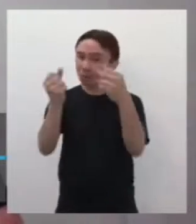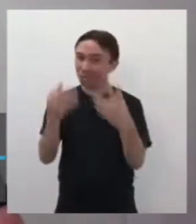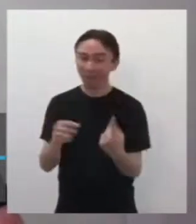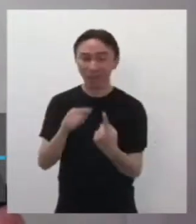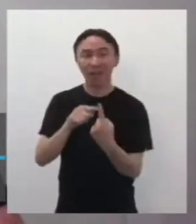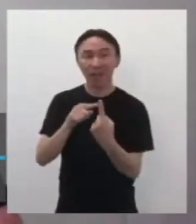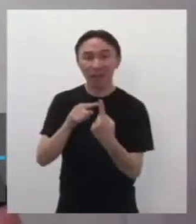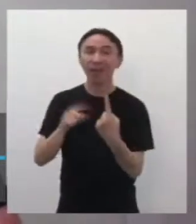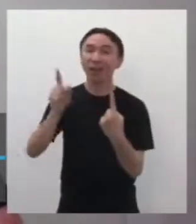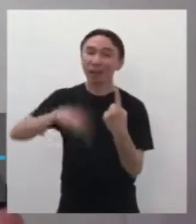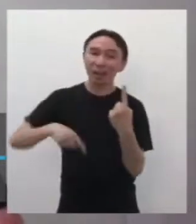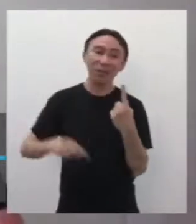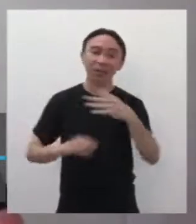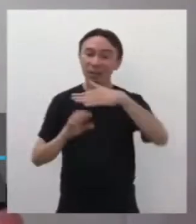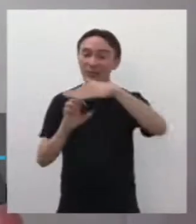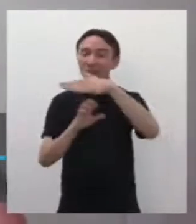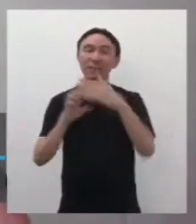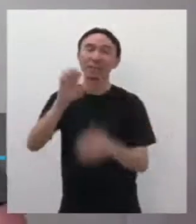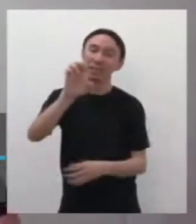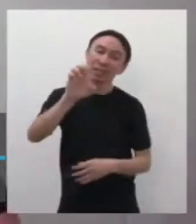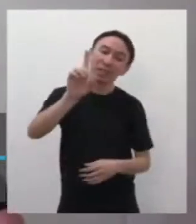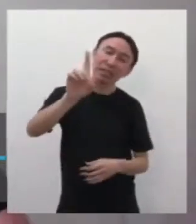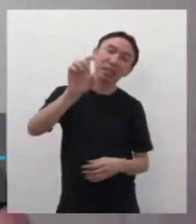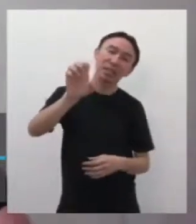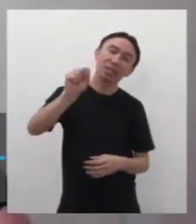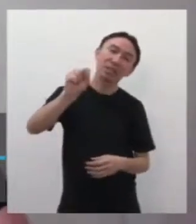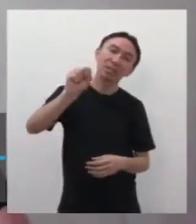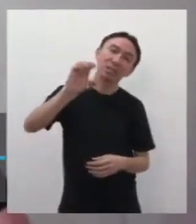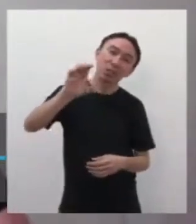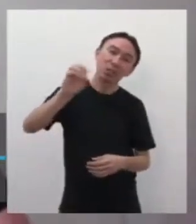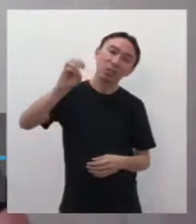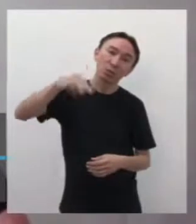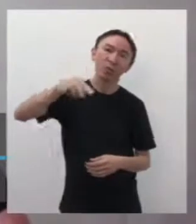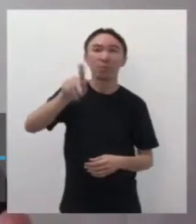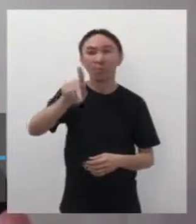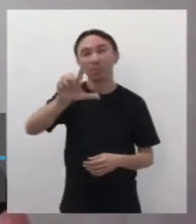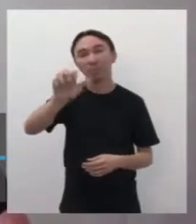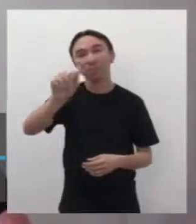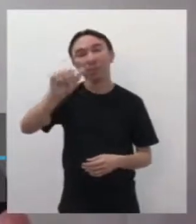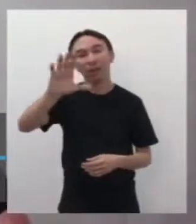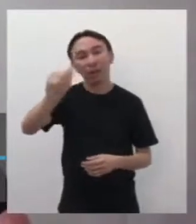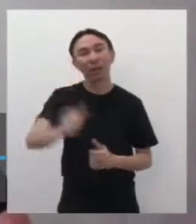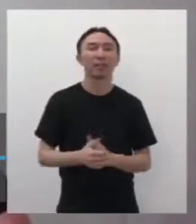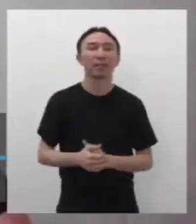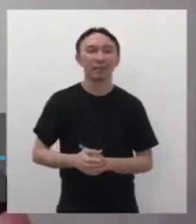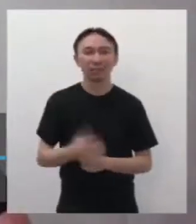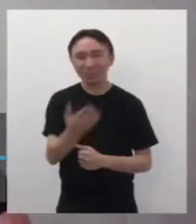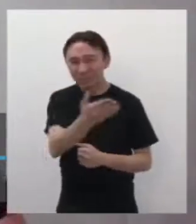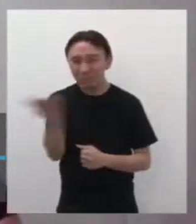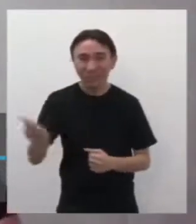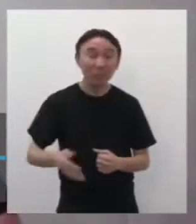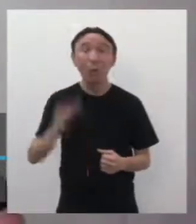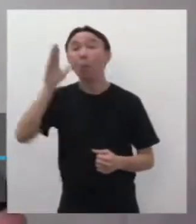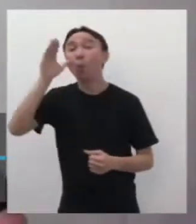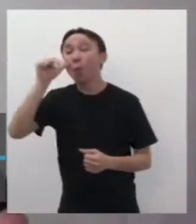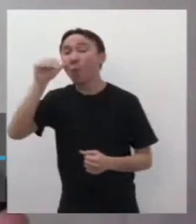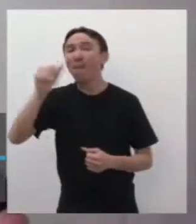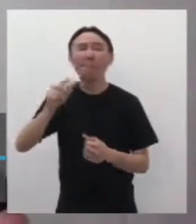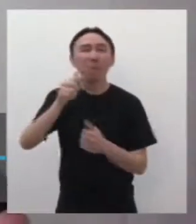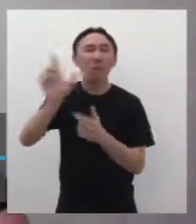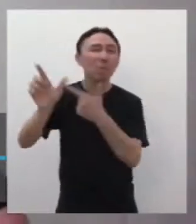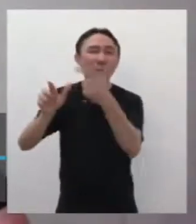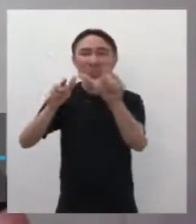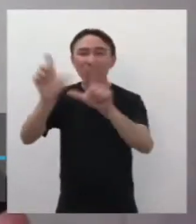hoje. Eu gostaria de lembrar que, se vocês tiverem curiosidade de conhecer as outras plataformas e toda essa proposta